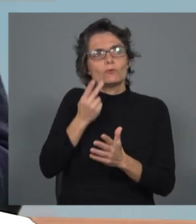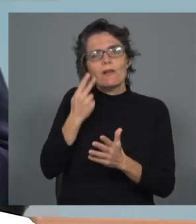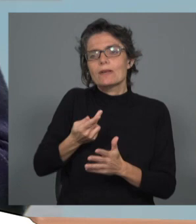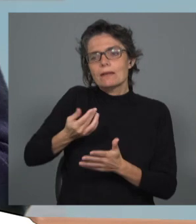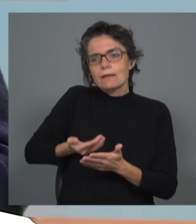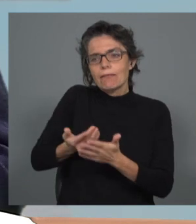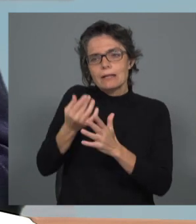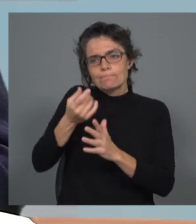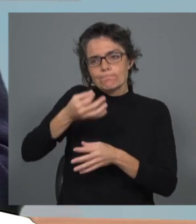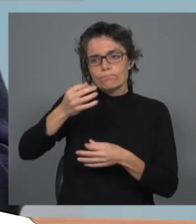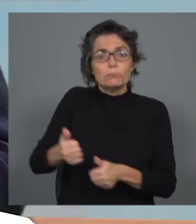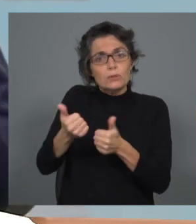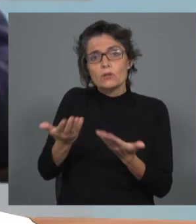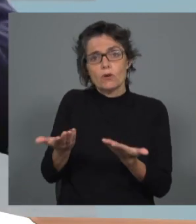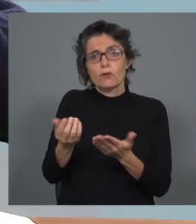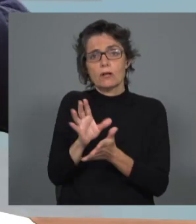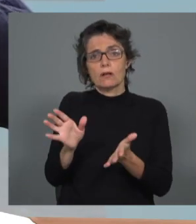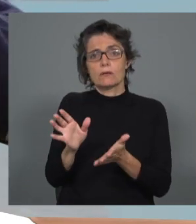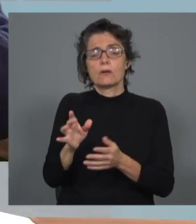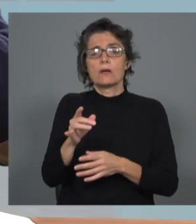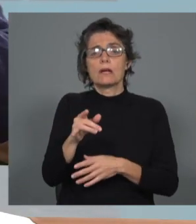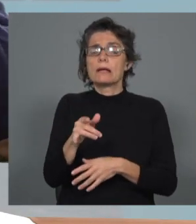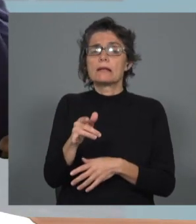vida melhor. Portanto,